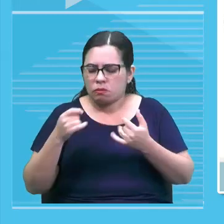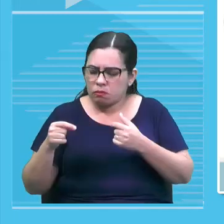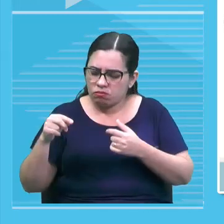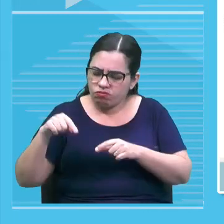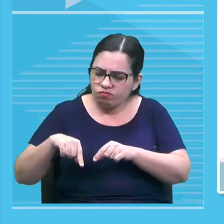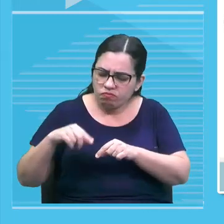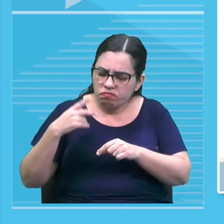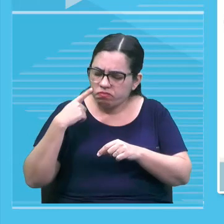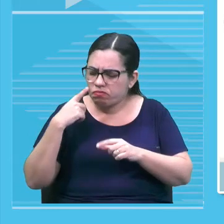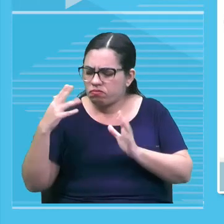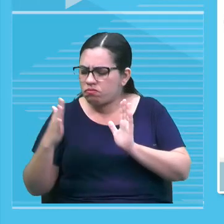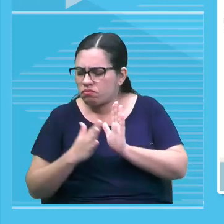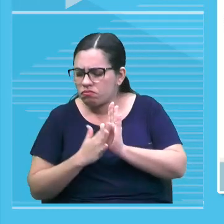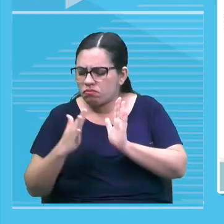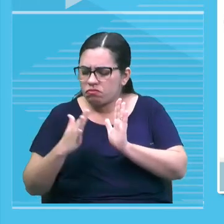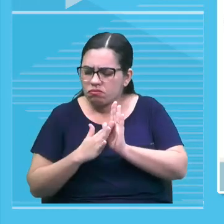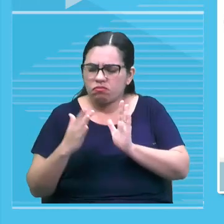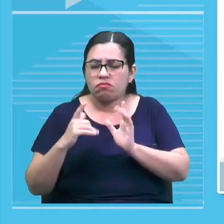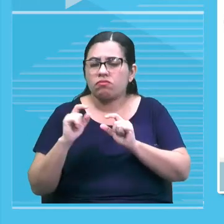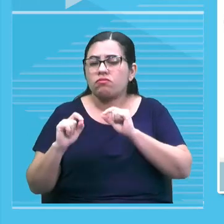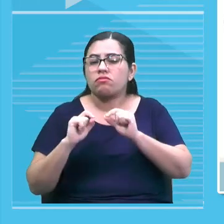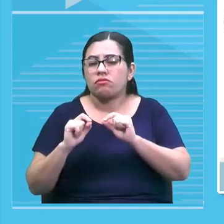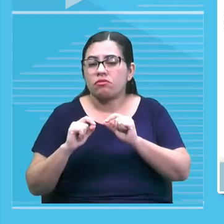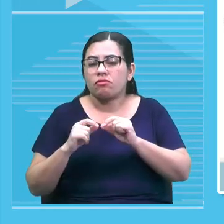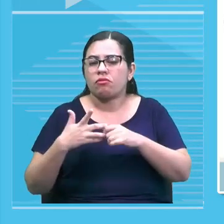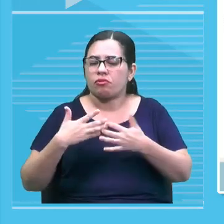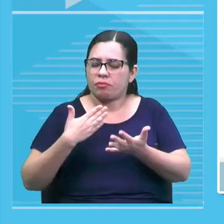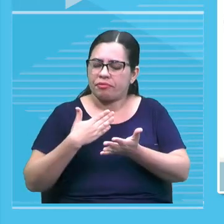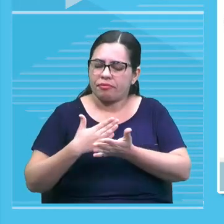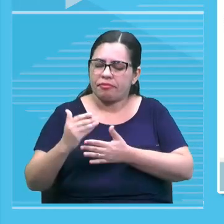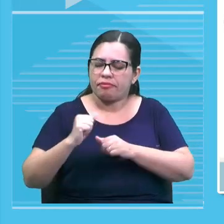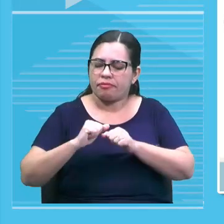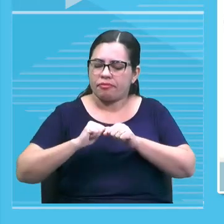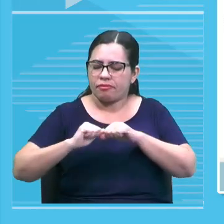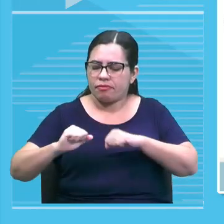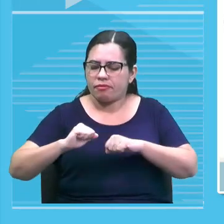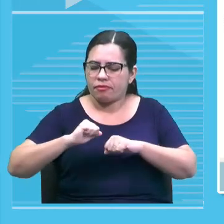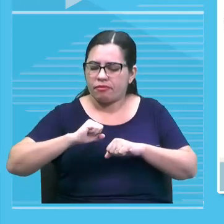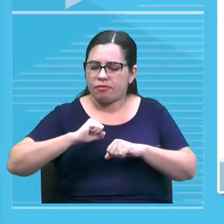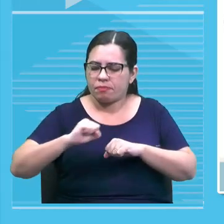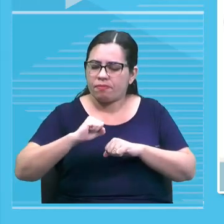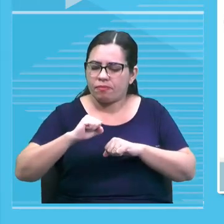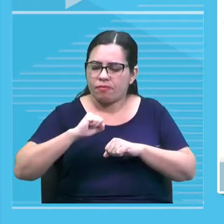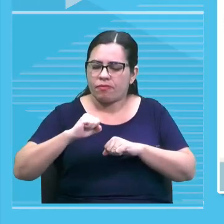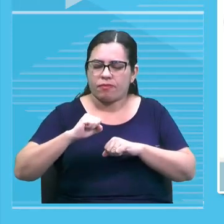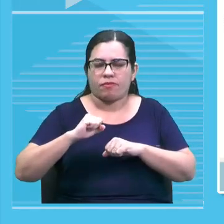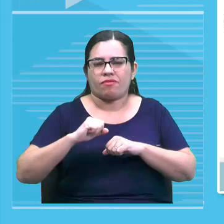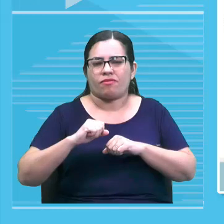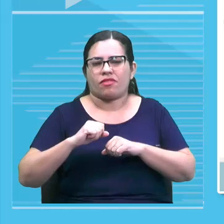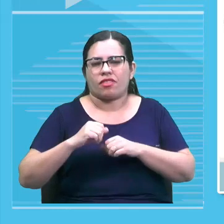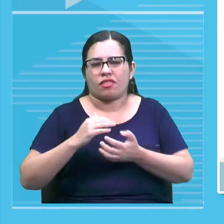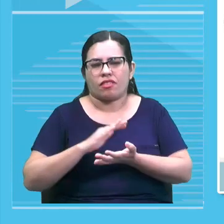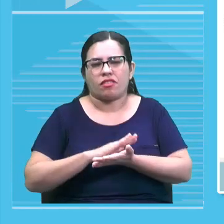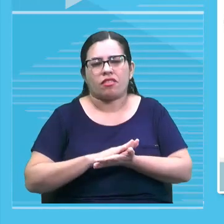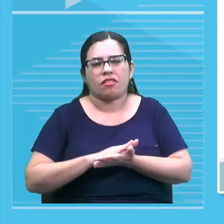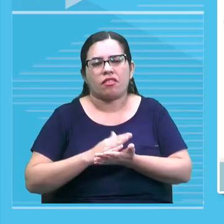imã ele vai funcionar como impulso para a bobina então quando o imã